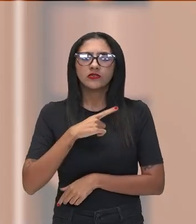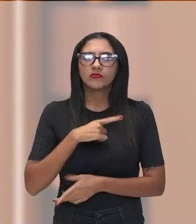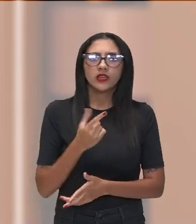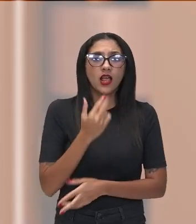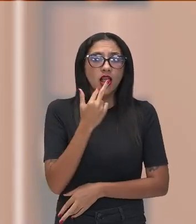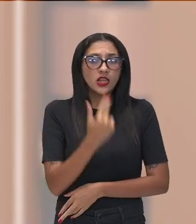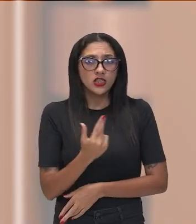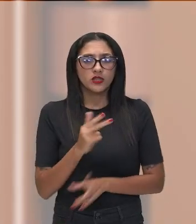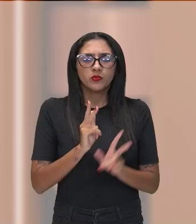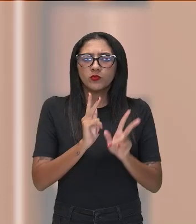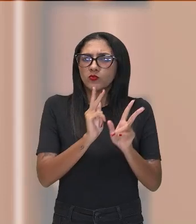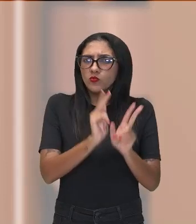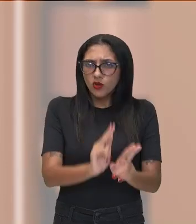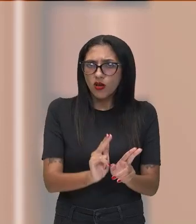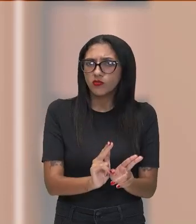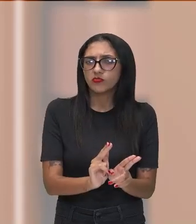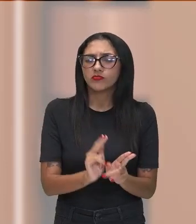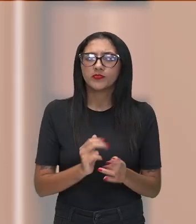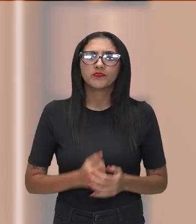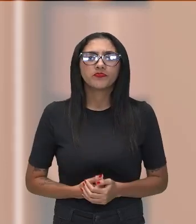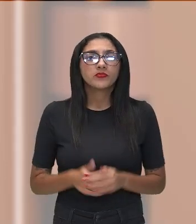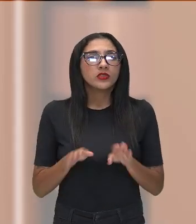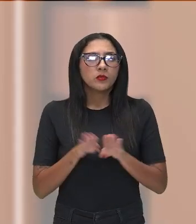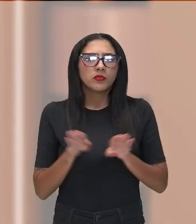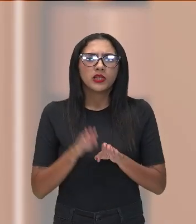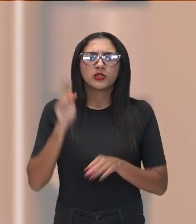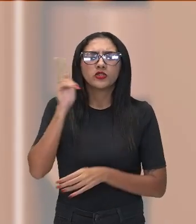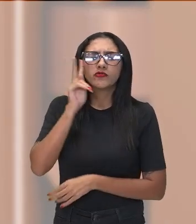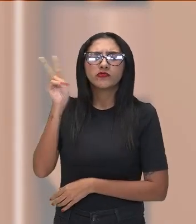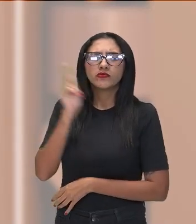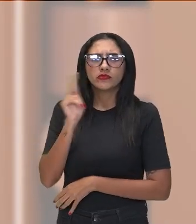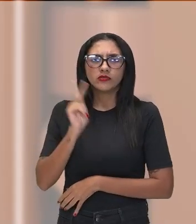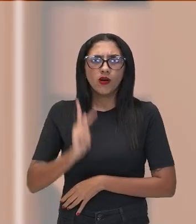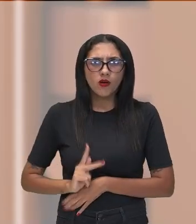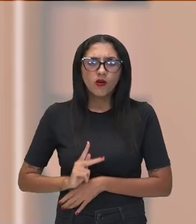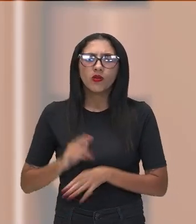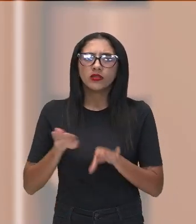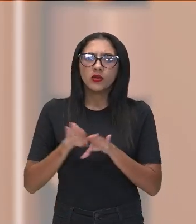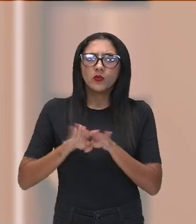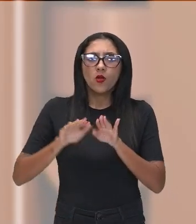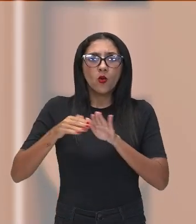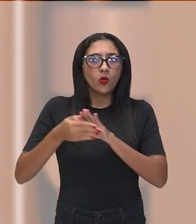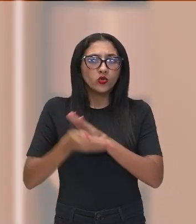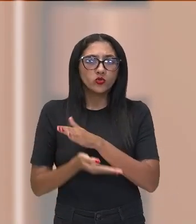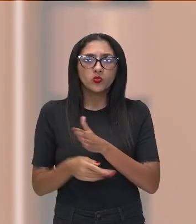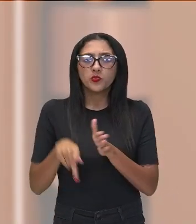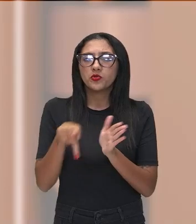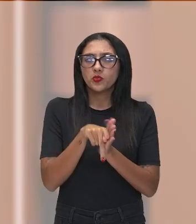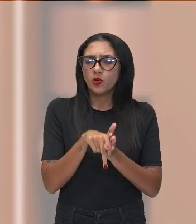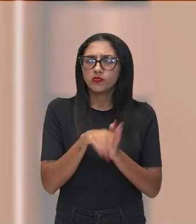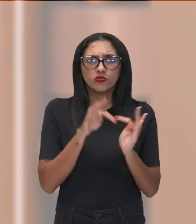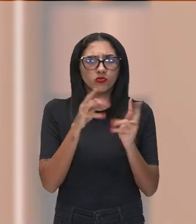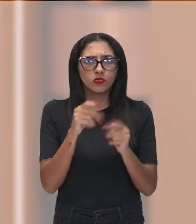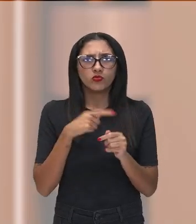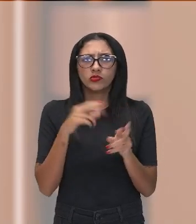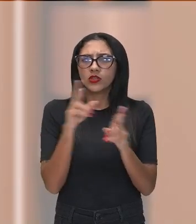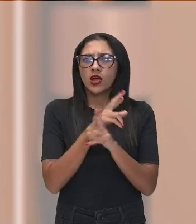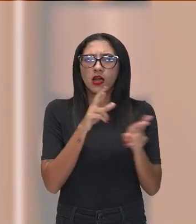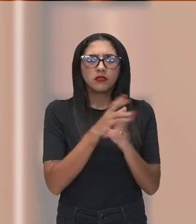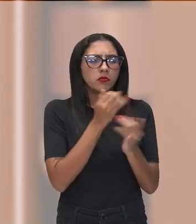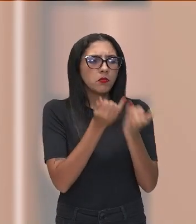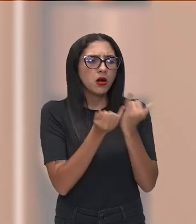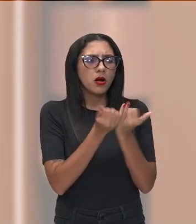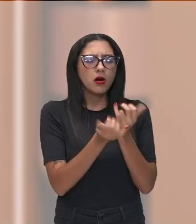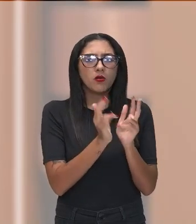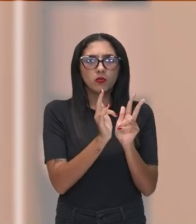língua, né, falar a mesma língua, ter uma história, né, costumes aí relacionados entre si. Então, tudo